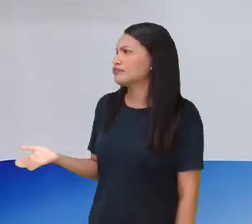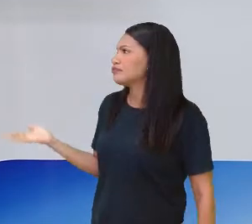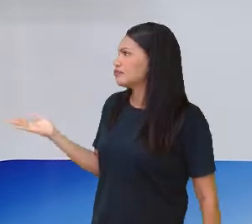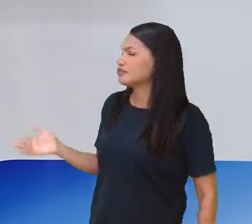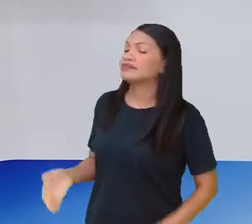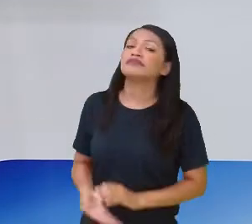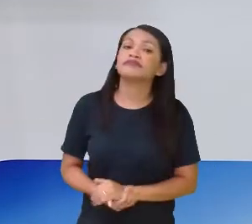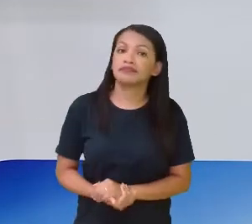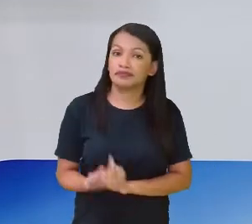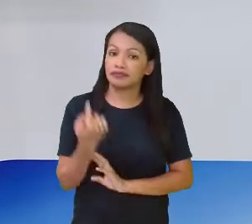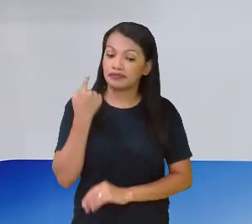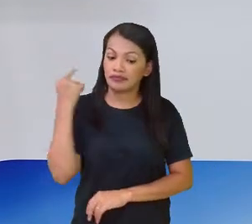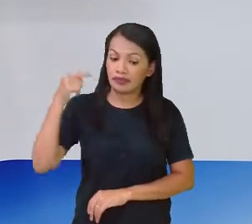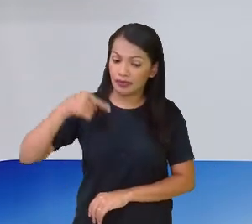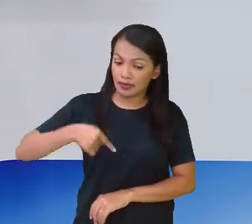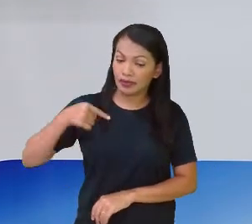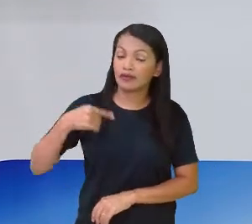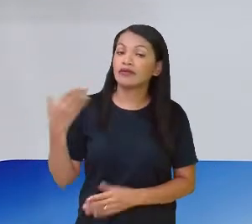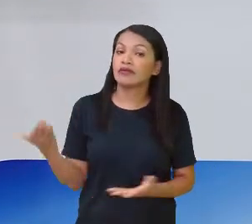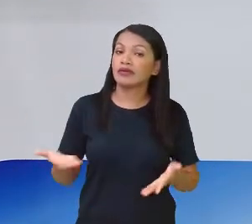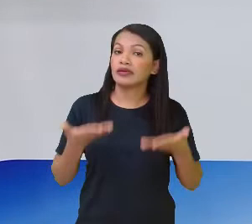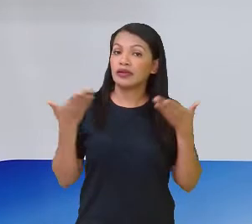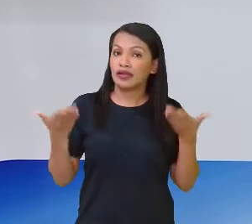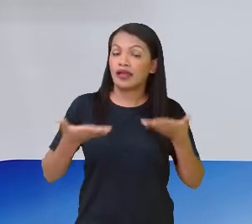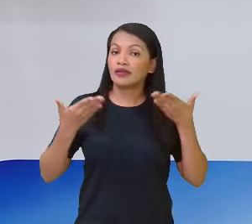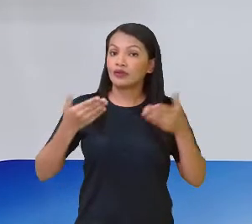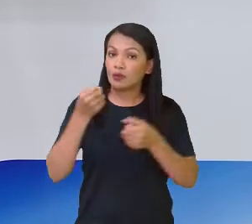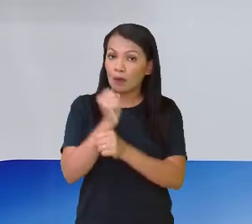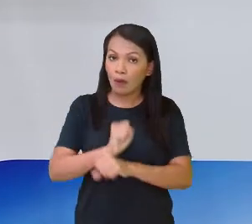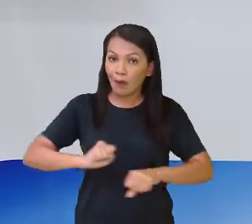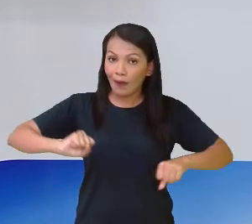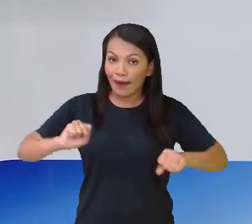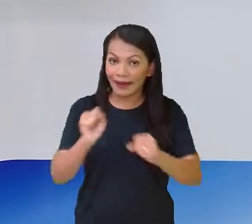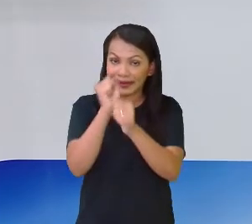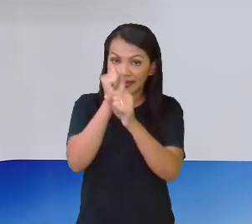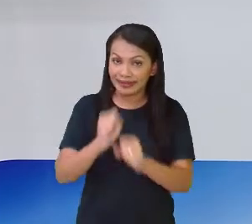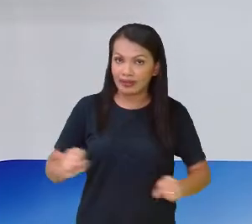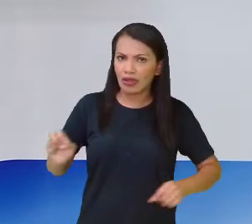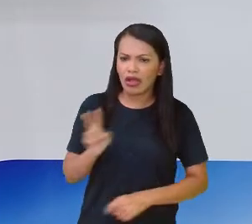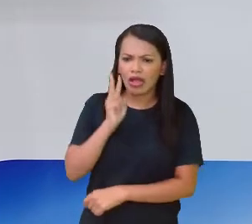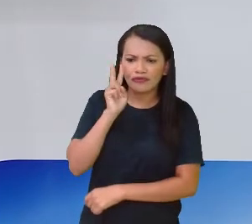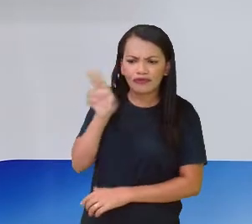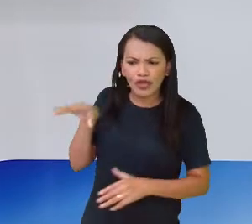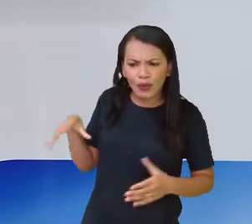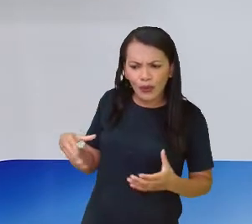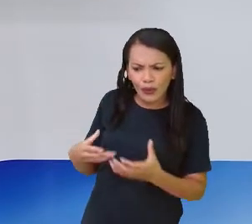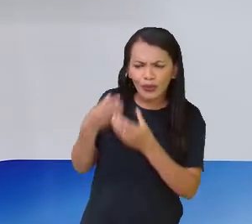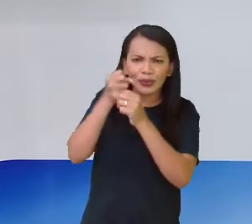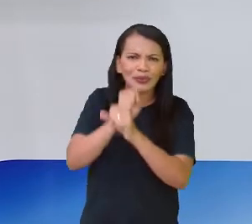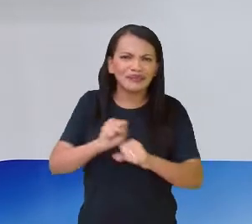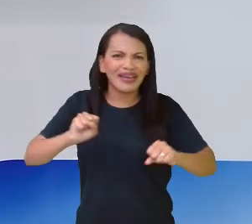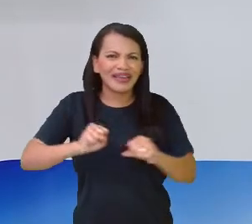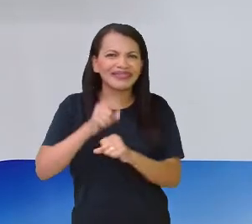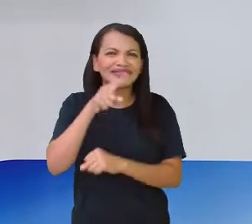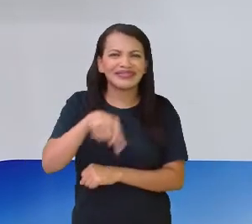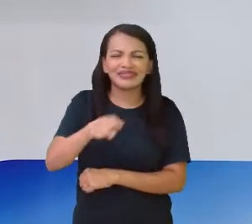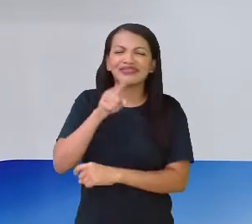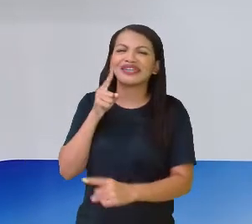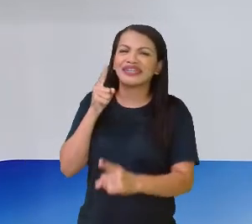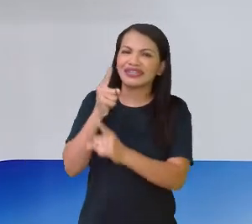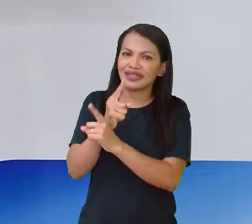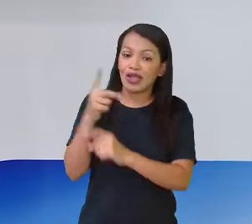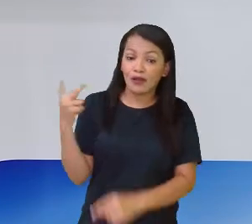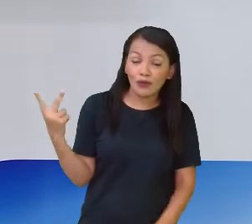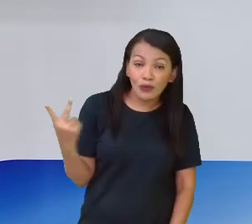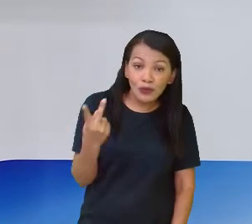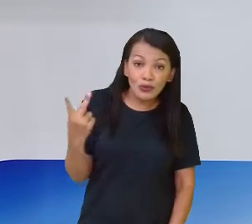alfaia, presentes aqui de forma muito intensa no maracatu. Então, você vê um grupo de maracatu por aí, você vai encontrar pelo menos esses